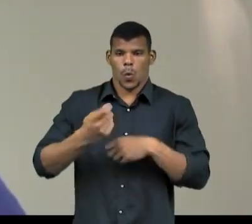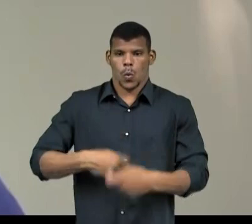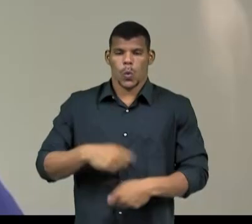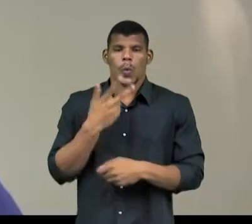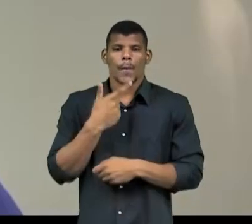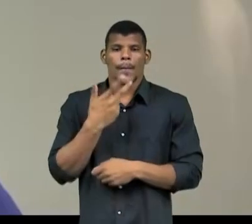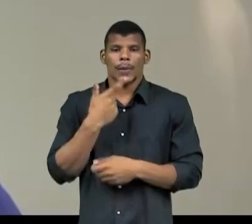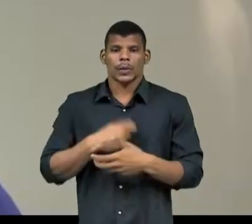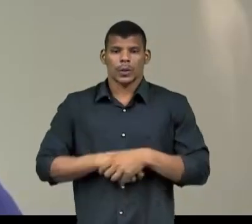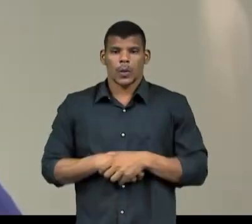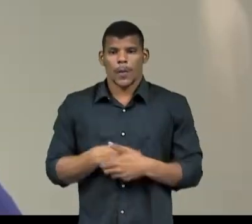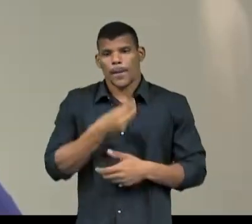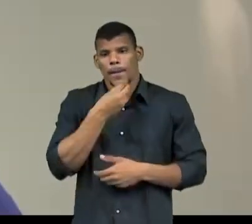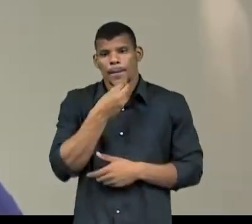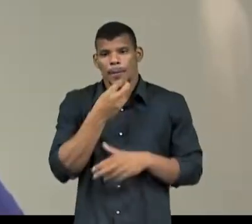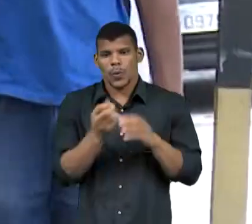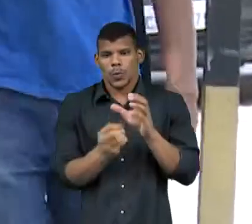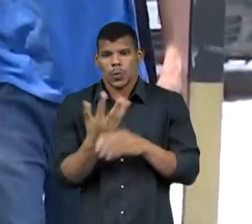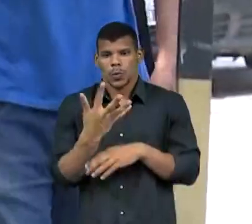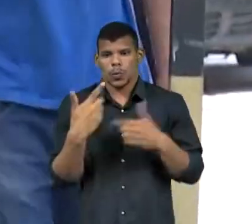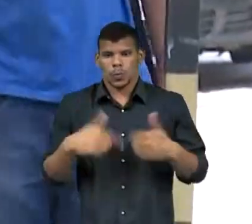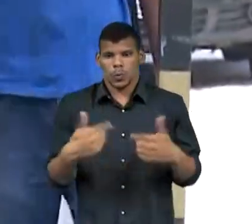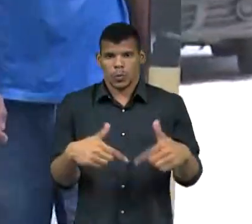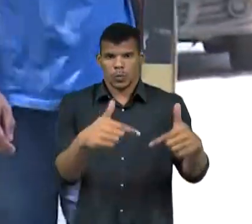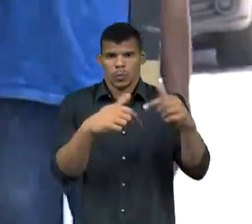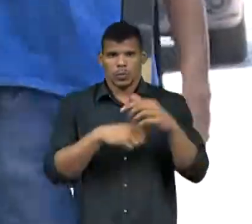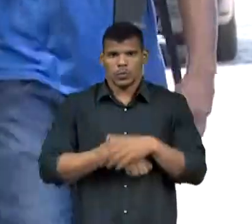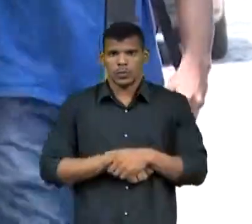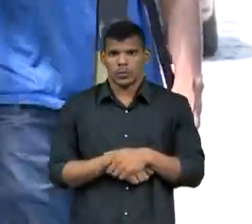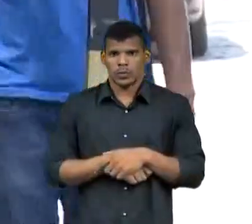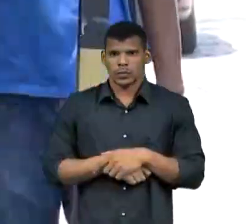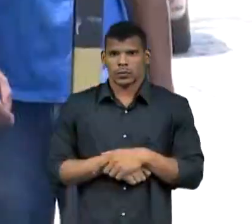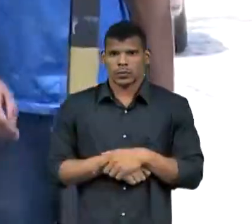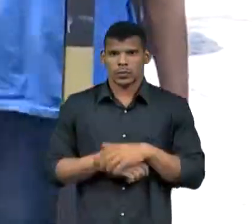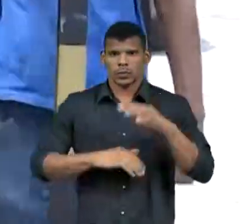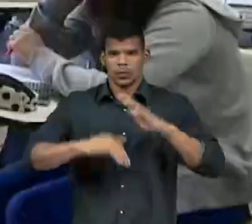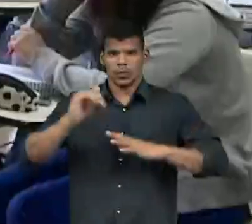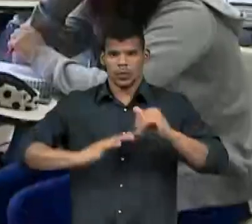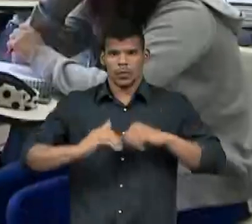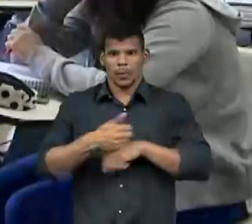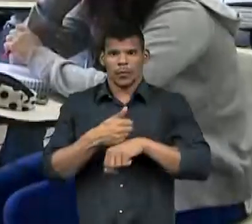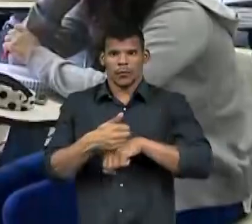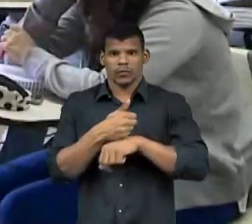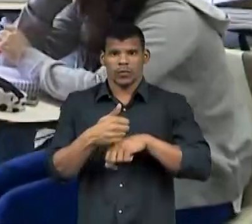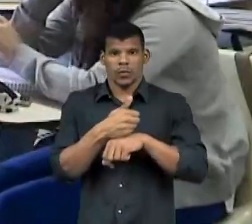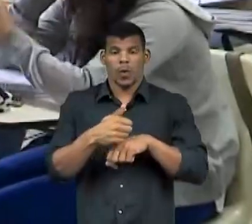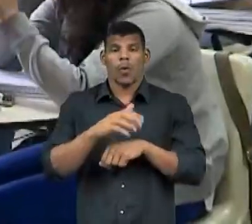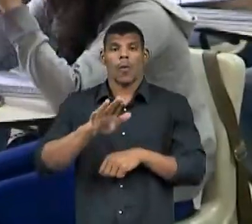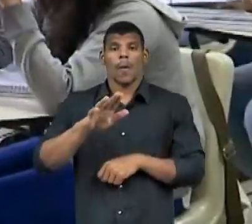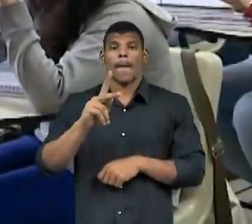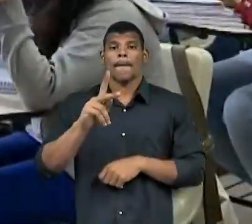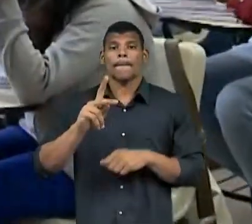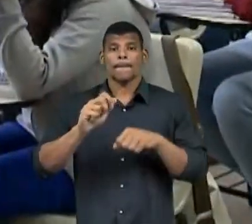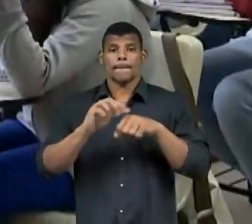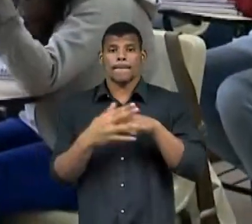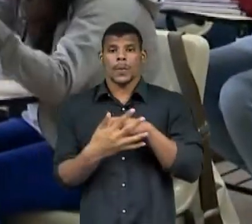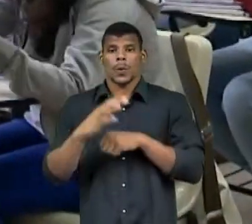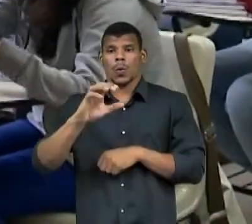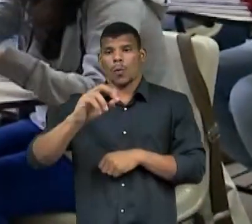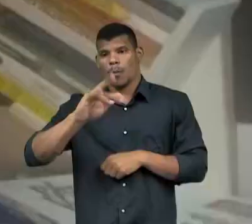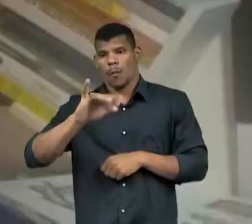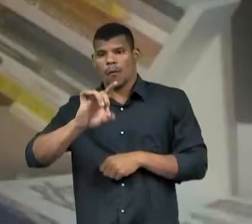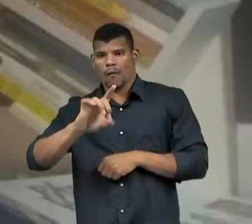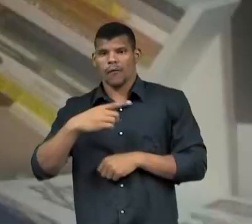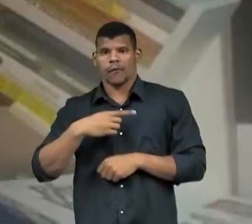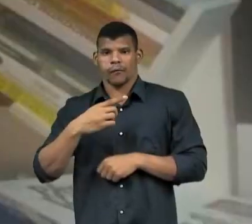de oportunidade para todos os trabalhadores. Para muitos profissionais, a pandemia do coronavírus trouxe esse cenário de